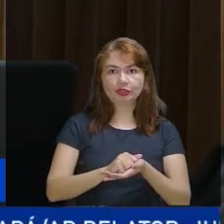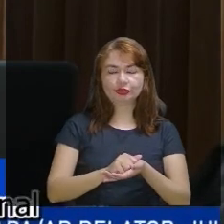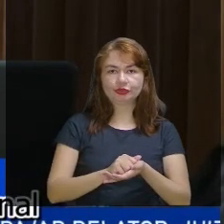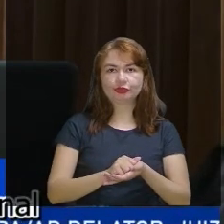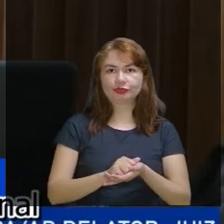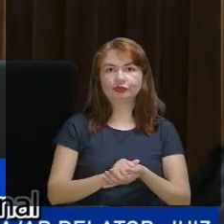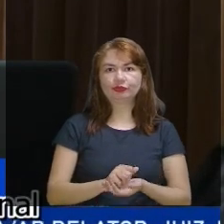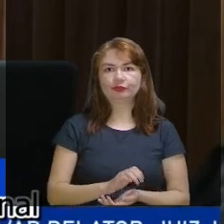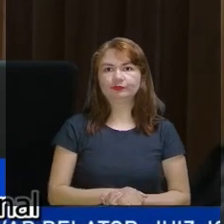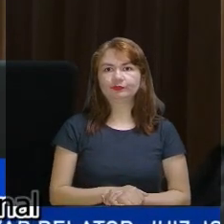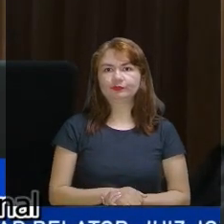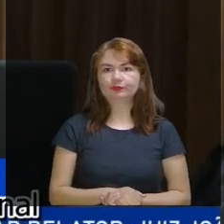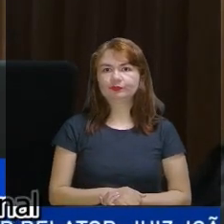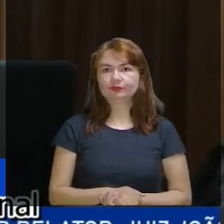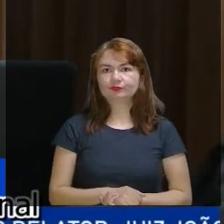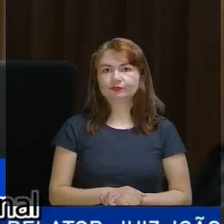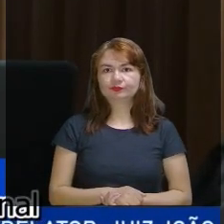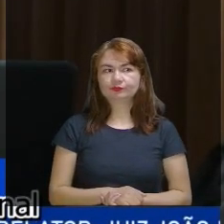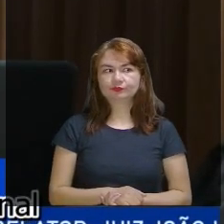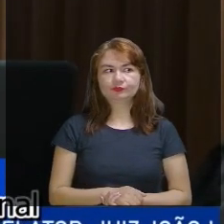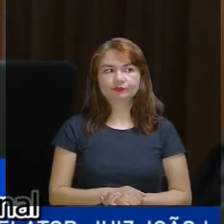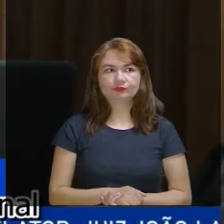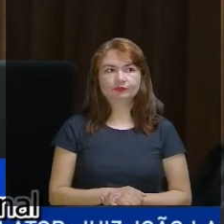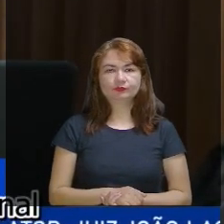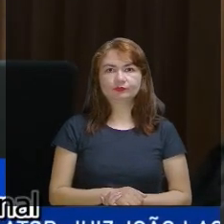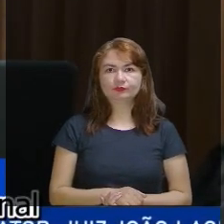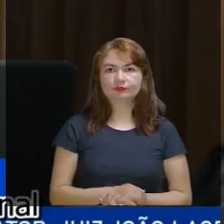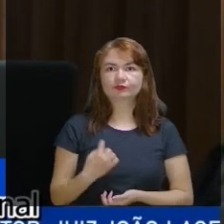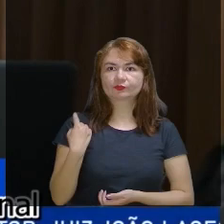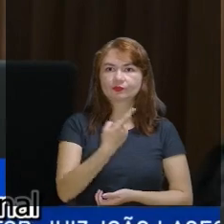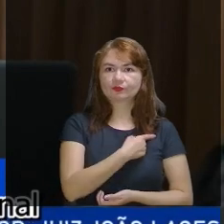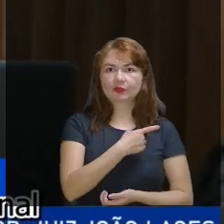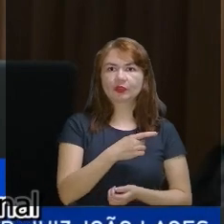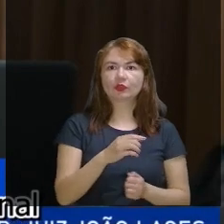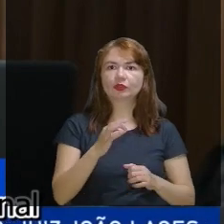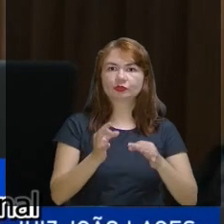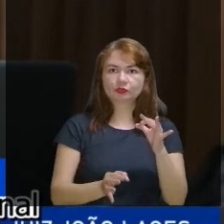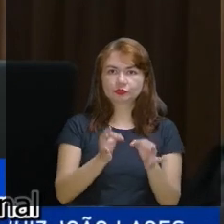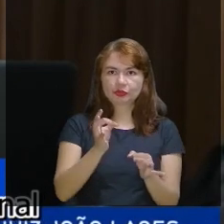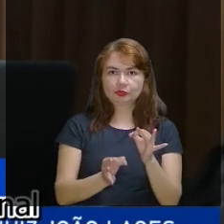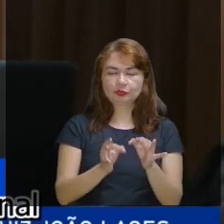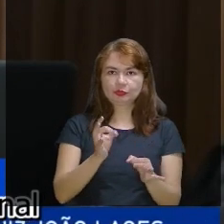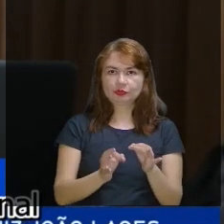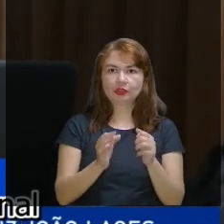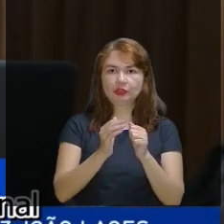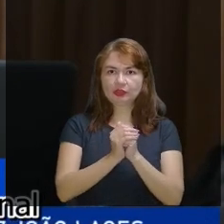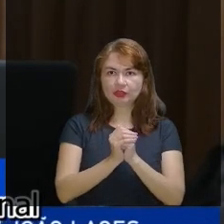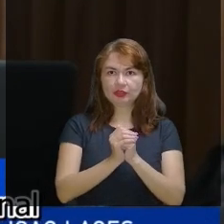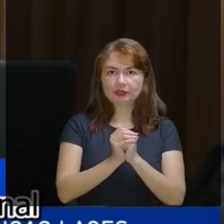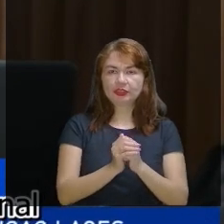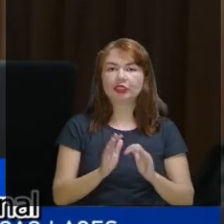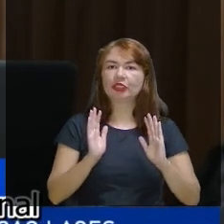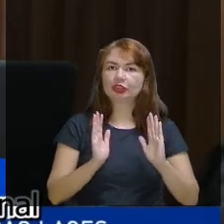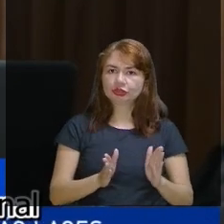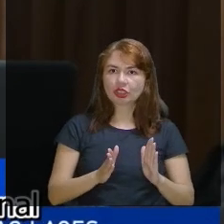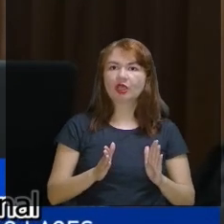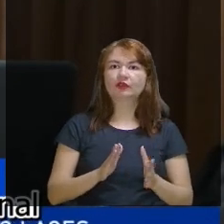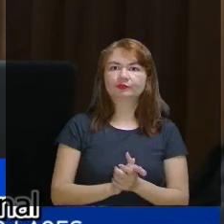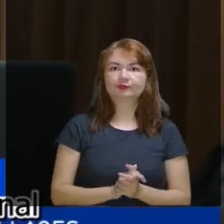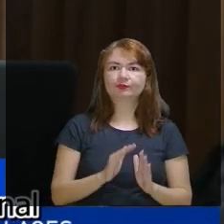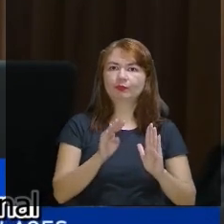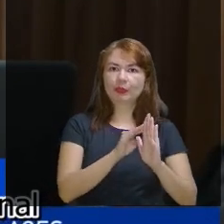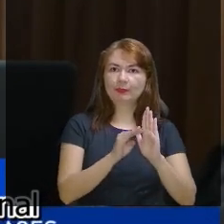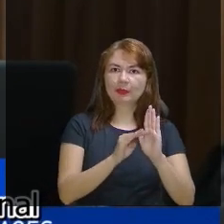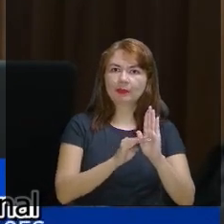um lembrete também de que o nosso tribunal já vem trabalhando com essas pautas